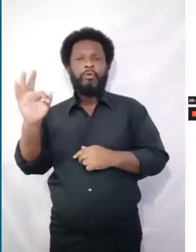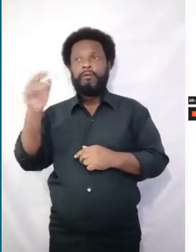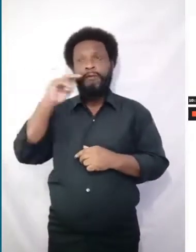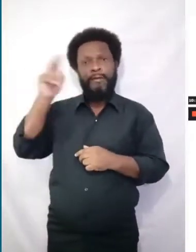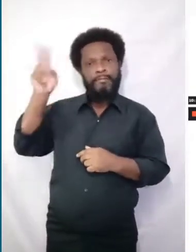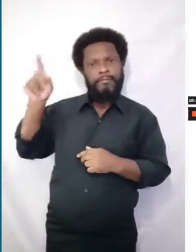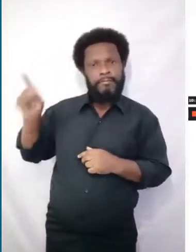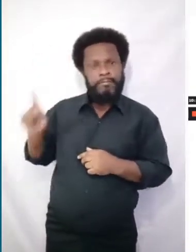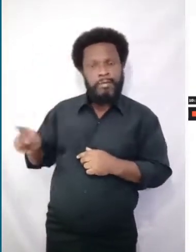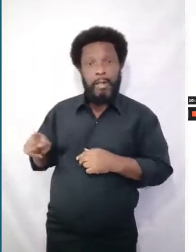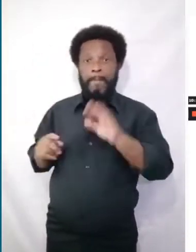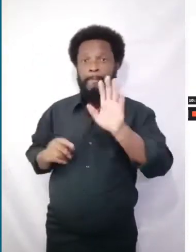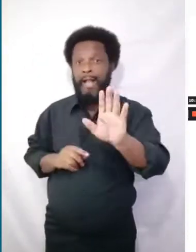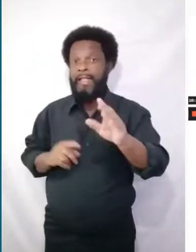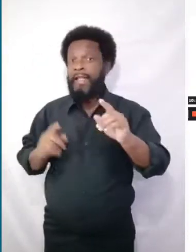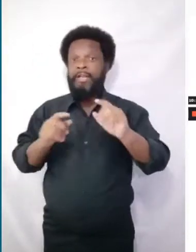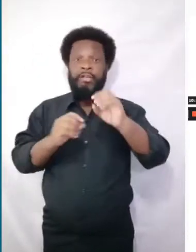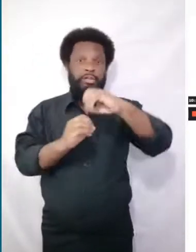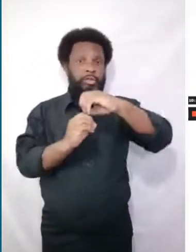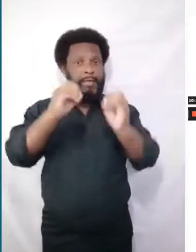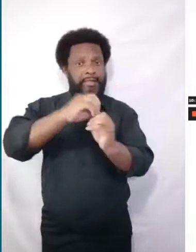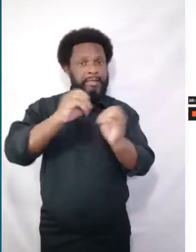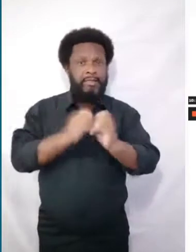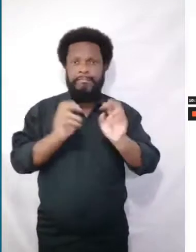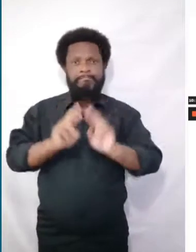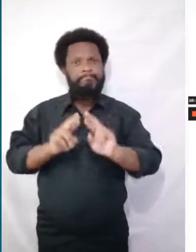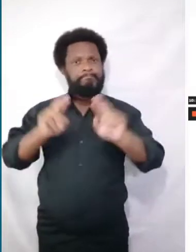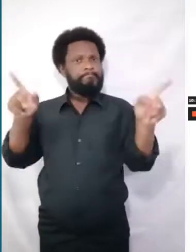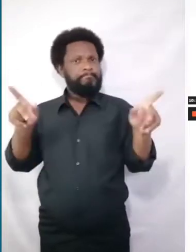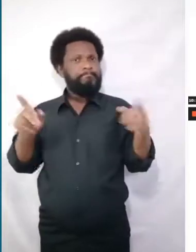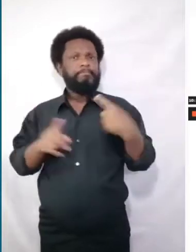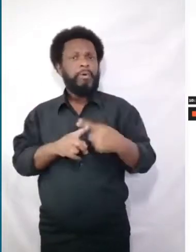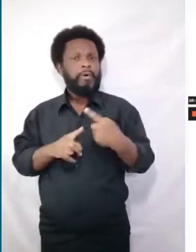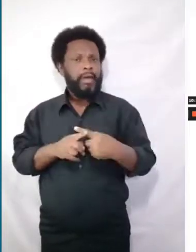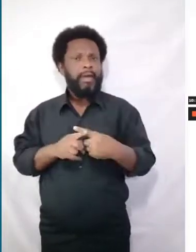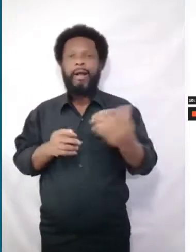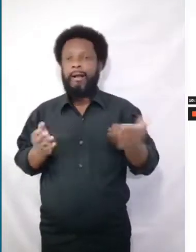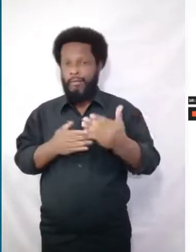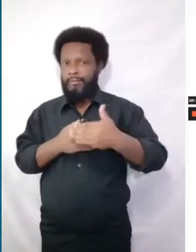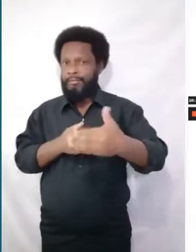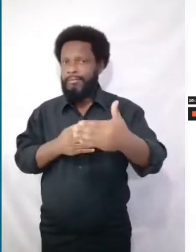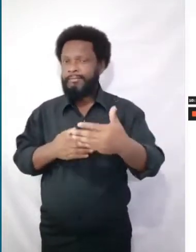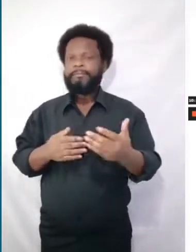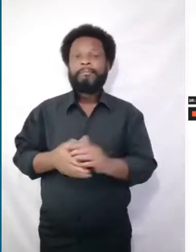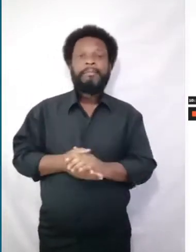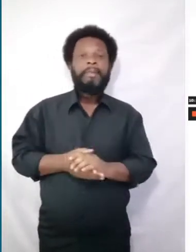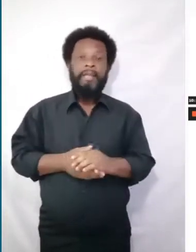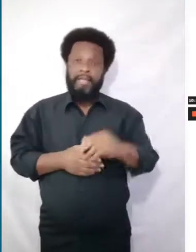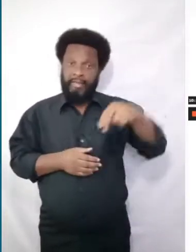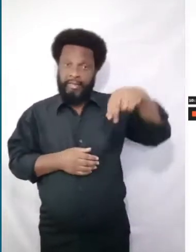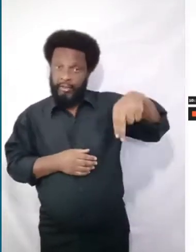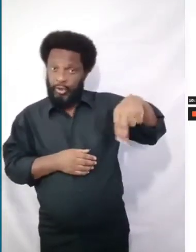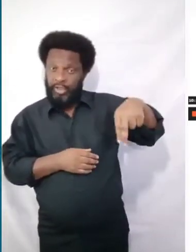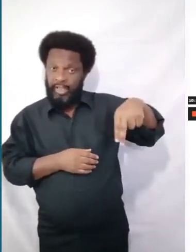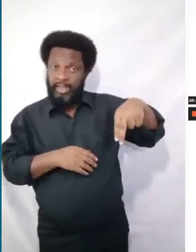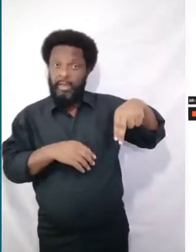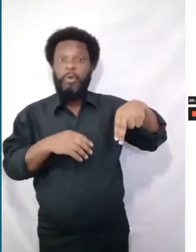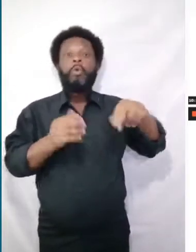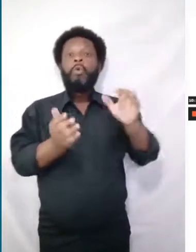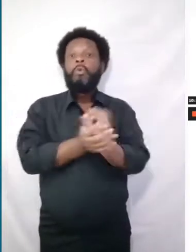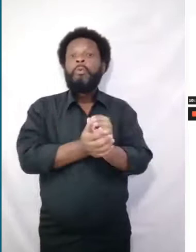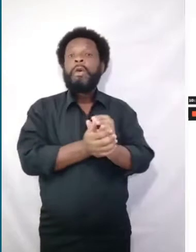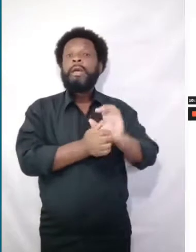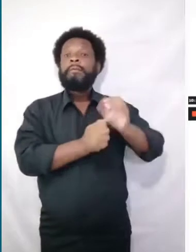hidrogênios, lá eu tinha um boro e 3 flúors, né, parece. Mas a geometria é totalmente diferente, a gente vai ver o porquê, né, qual é a diferença